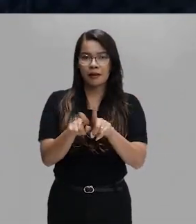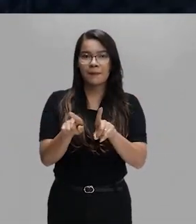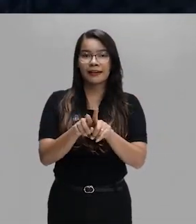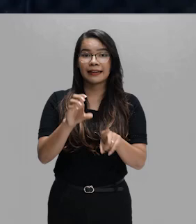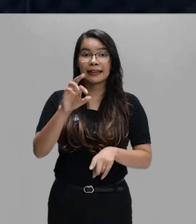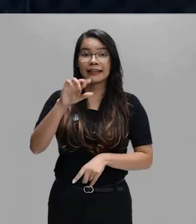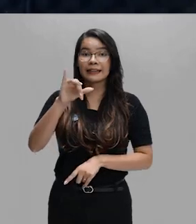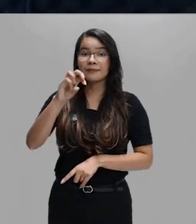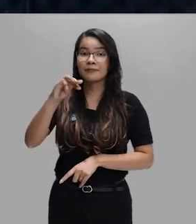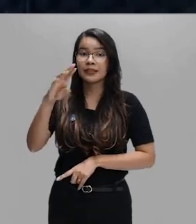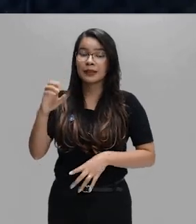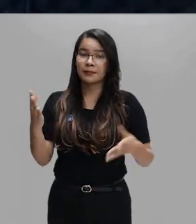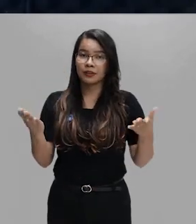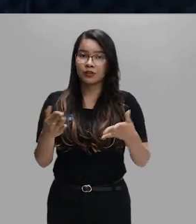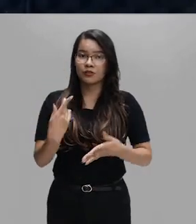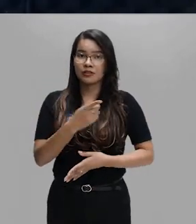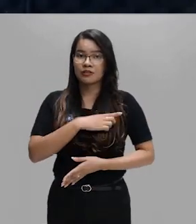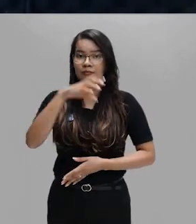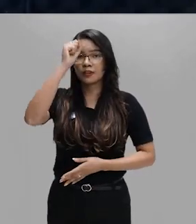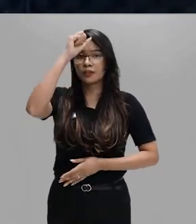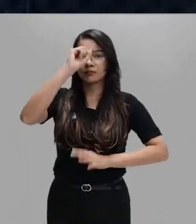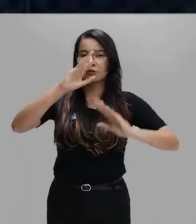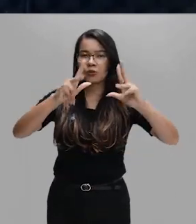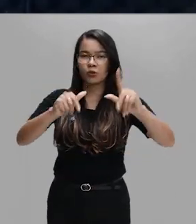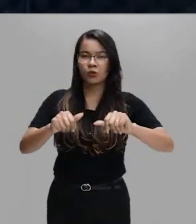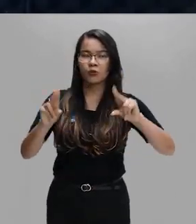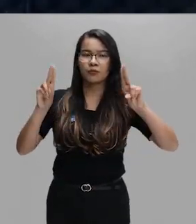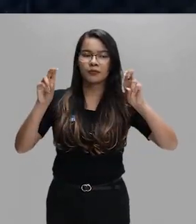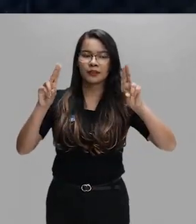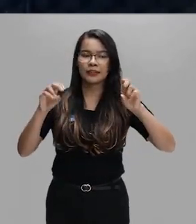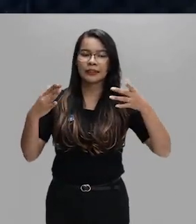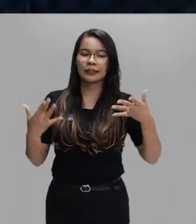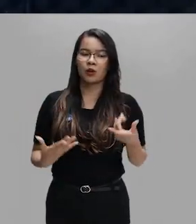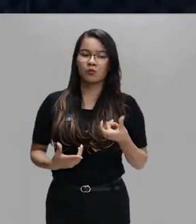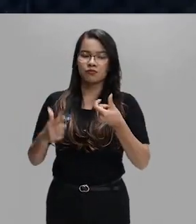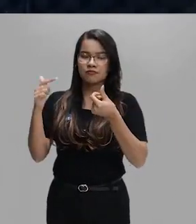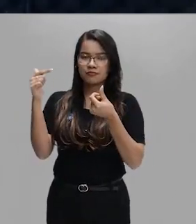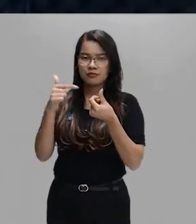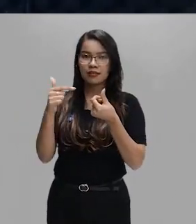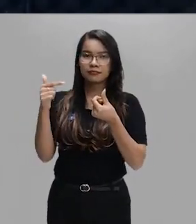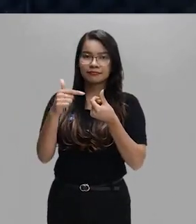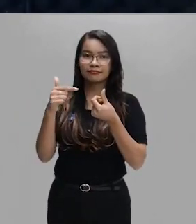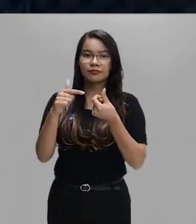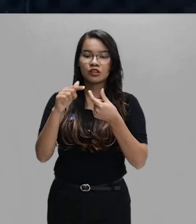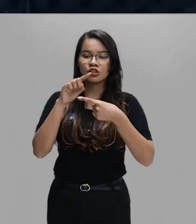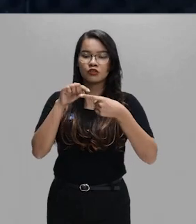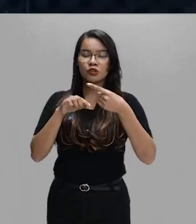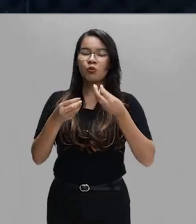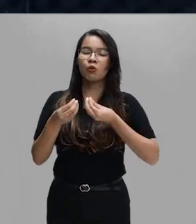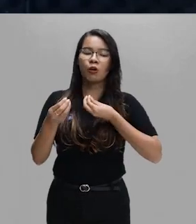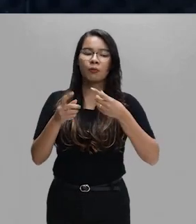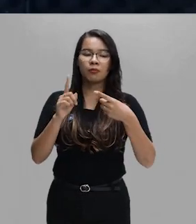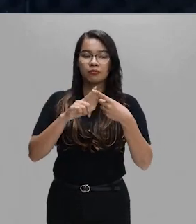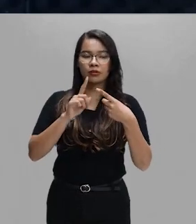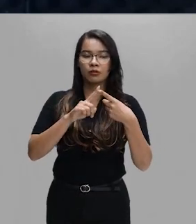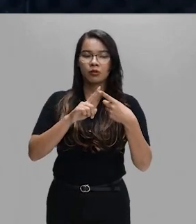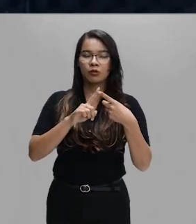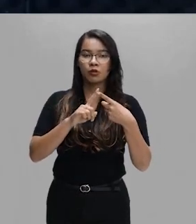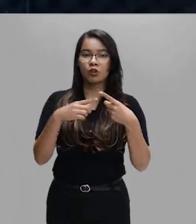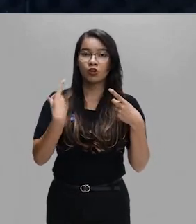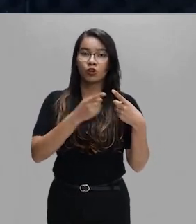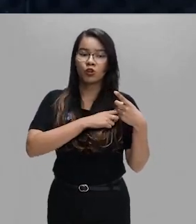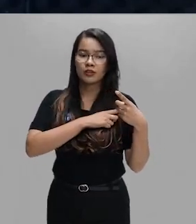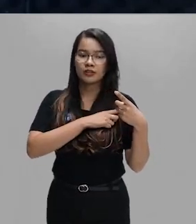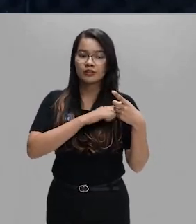criminalidade. E para a gente aprender tudo sobre esse assunto, tá aqui 6 tópicos divididos da seguinte maneira. Primeiro a gente